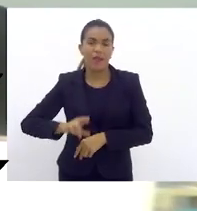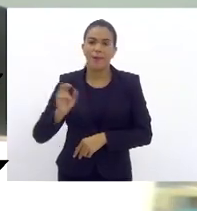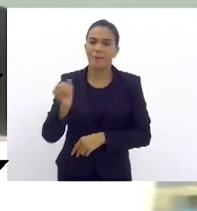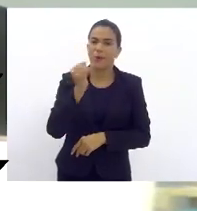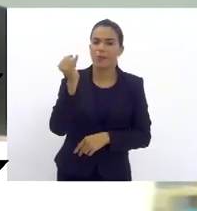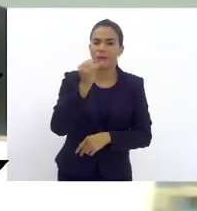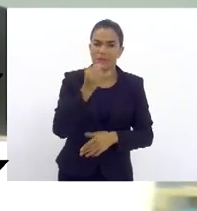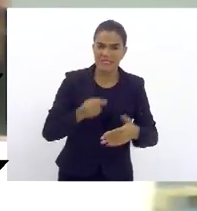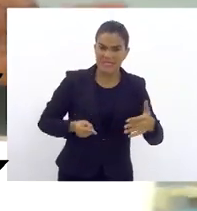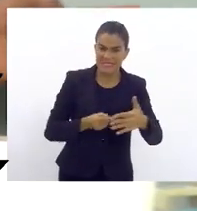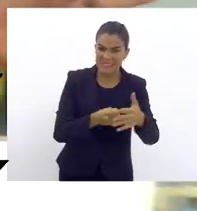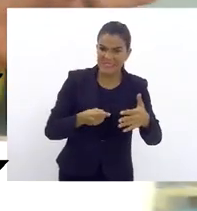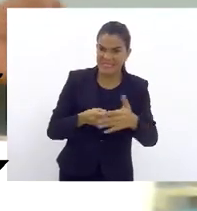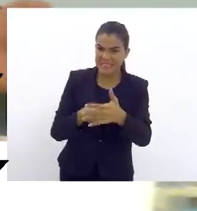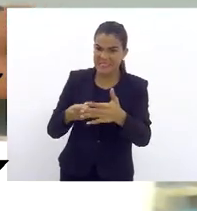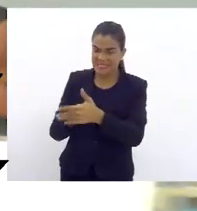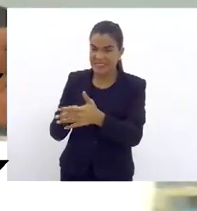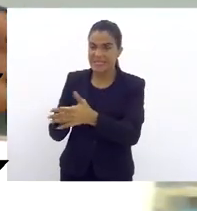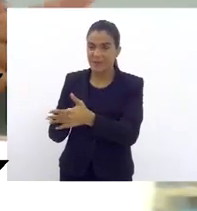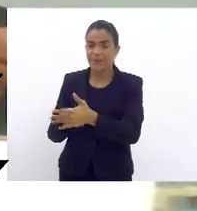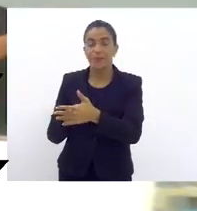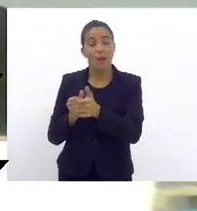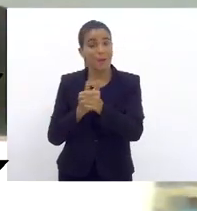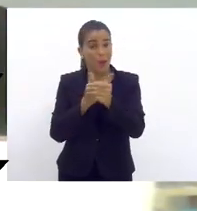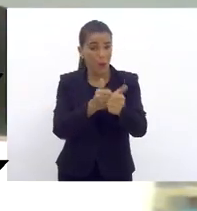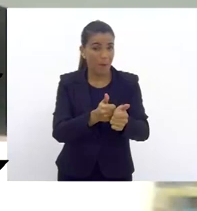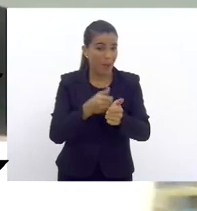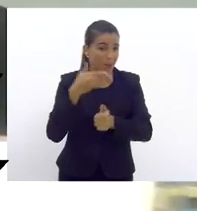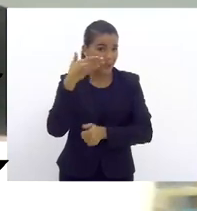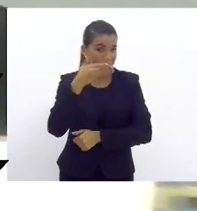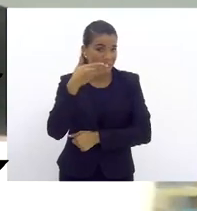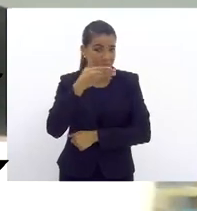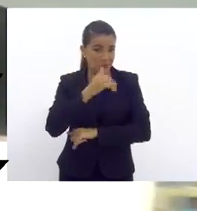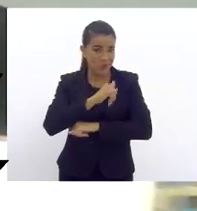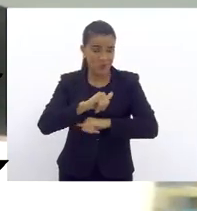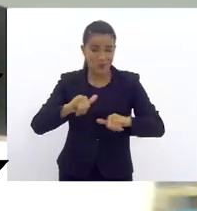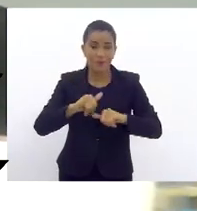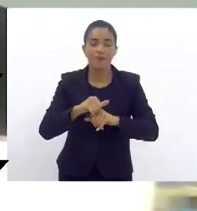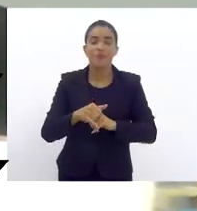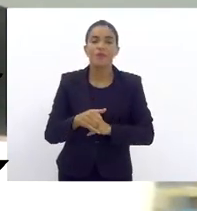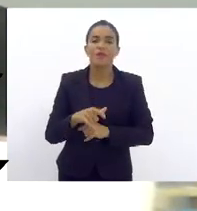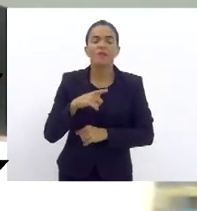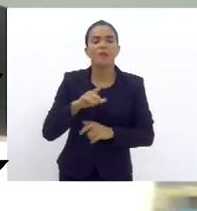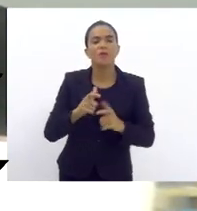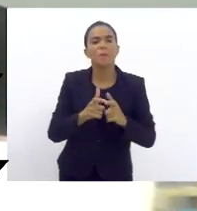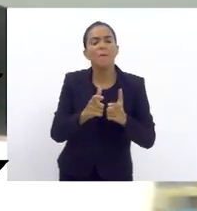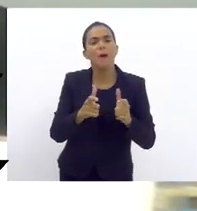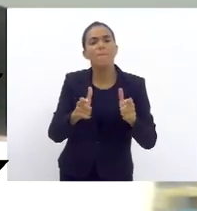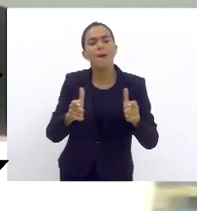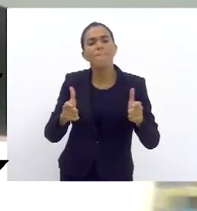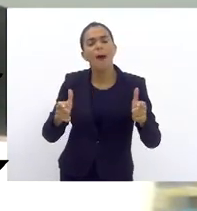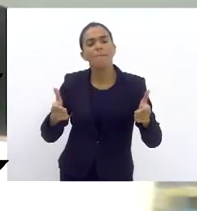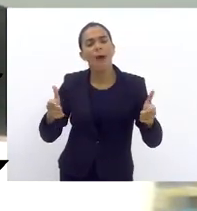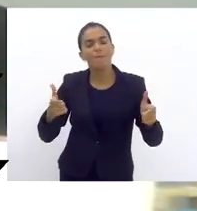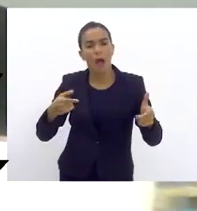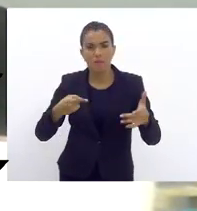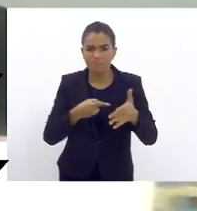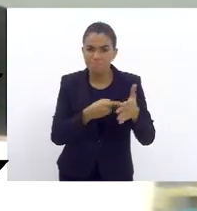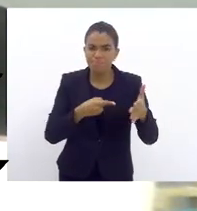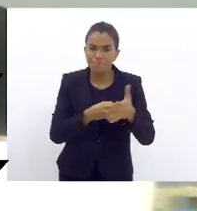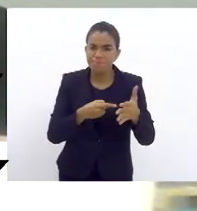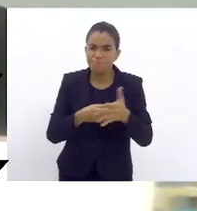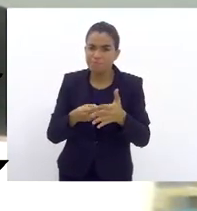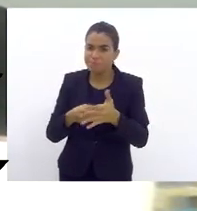essas denúncias E aí acompanhando também as falas que foram feitas que teve um aumento vertiginoso de denúncias mas